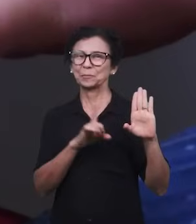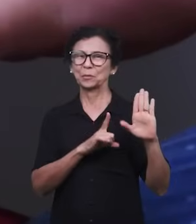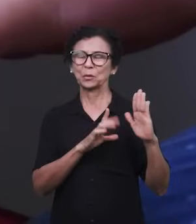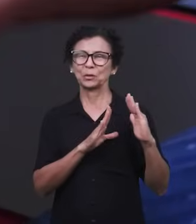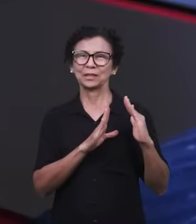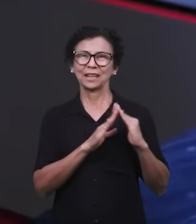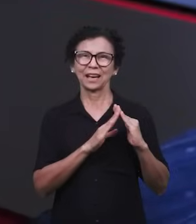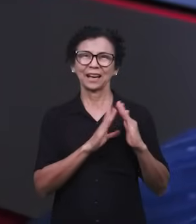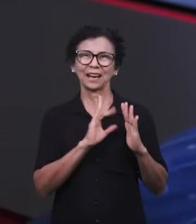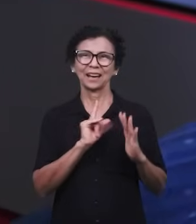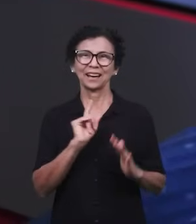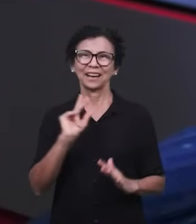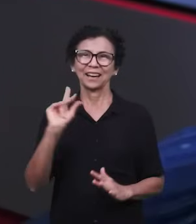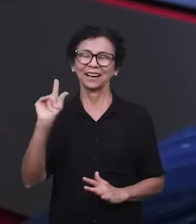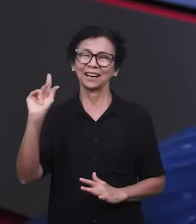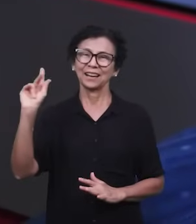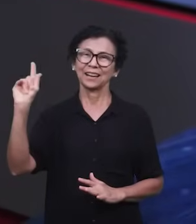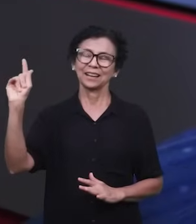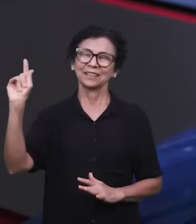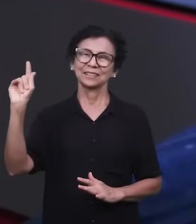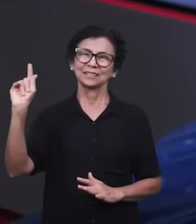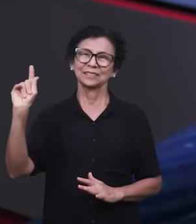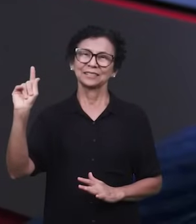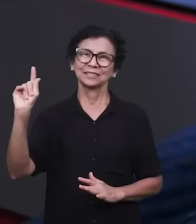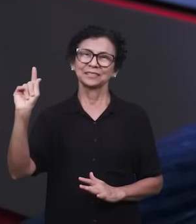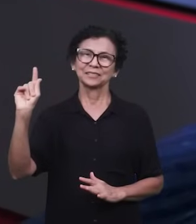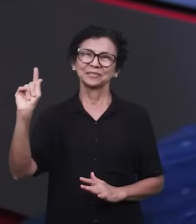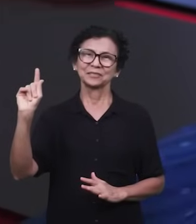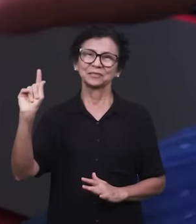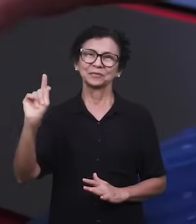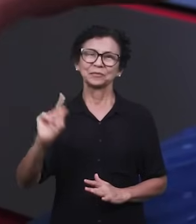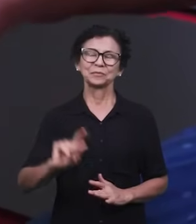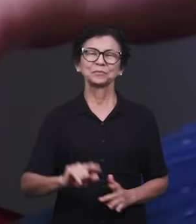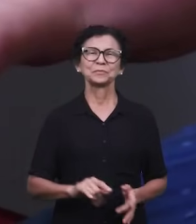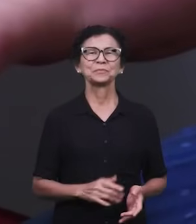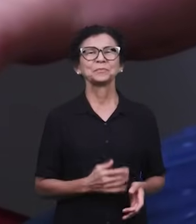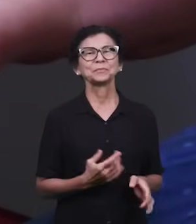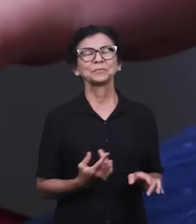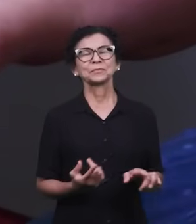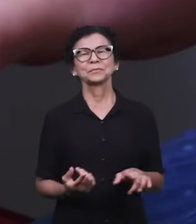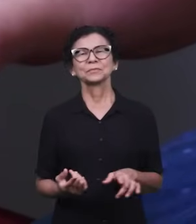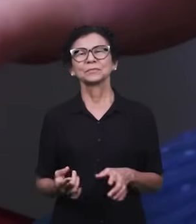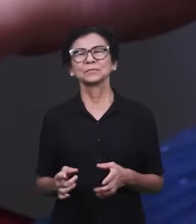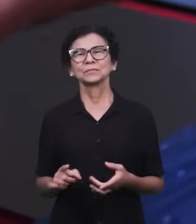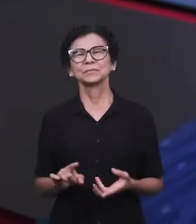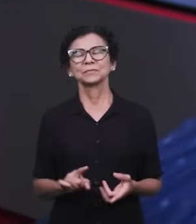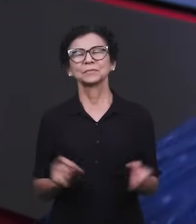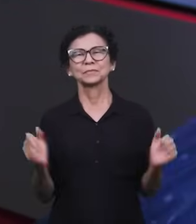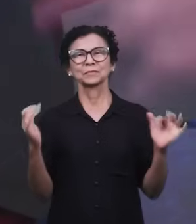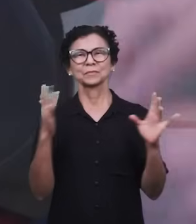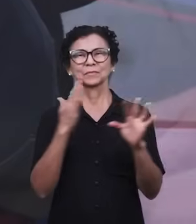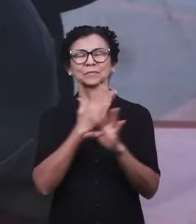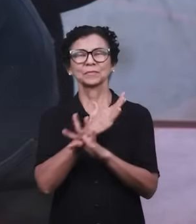Ele veio em mim morar.